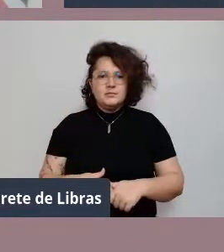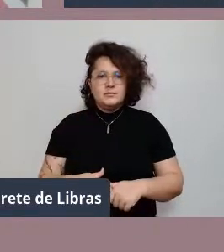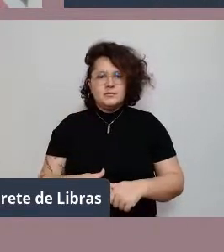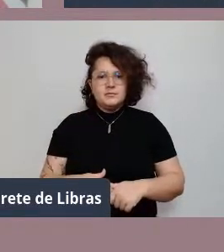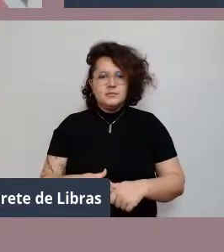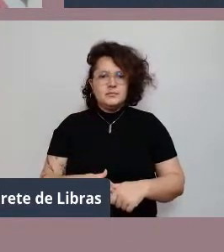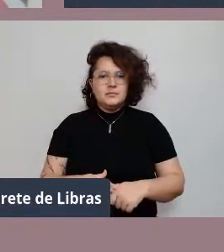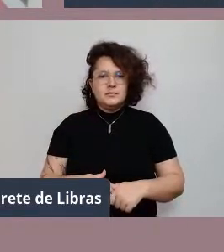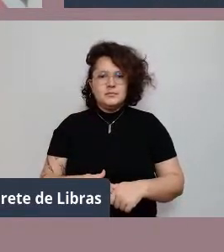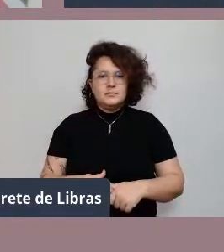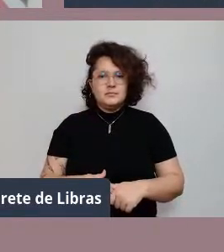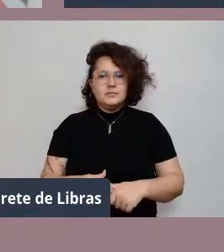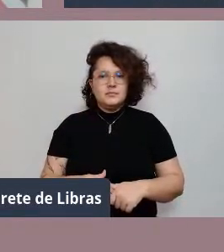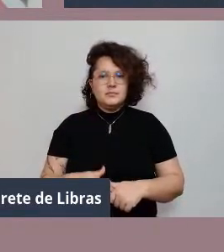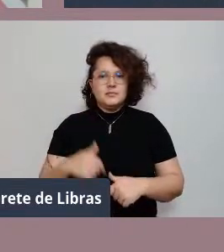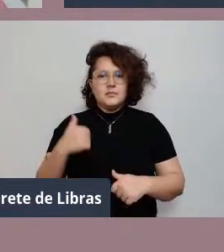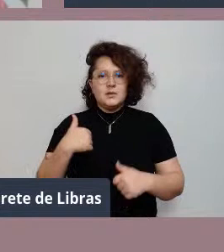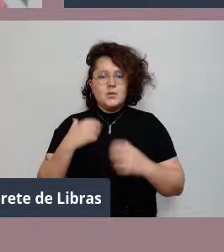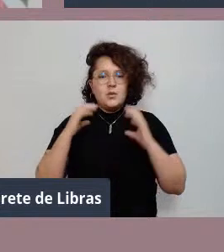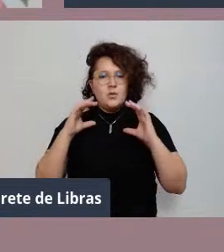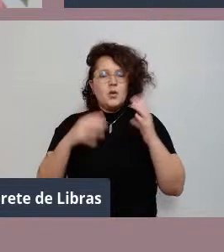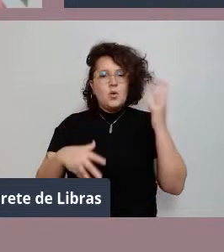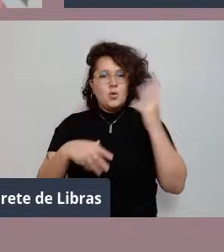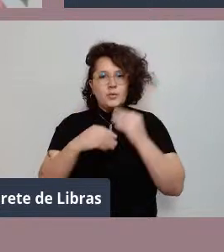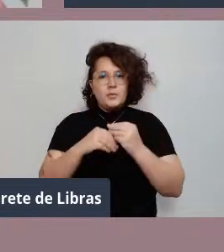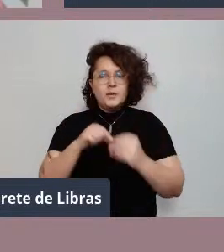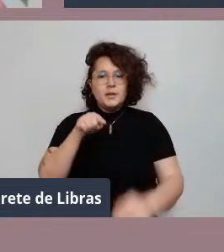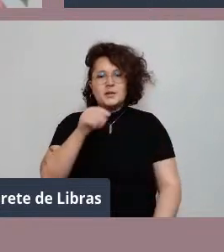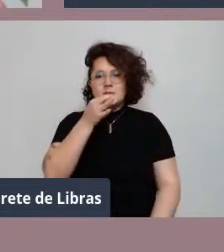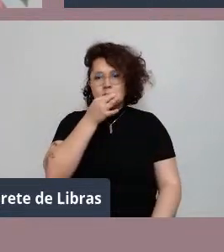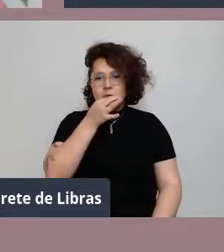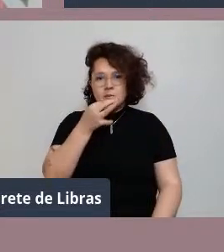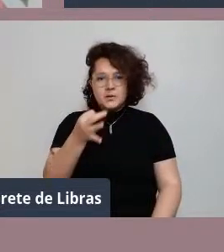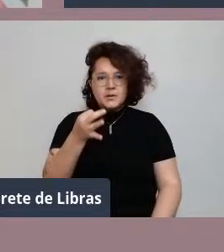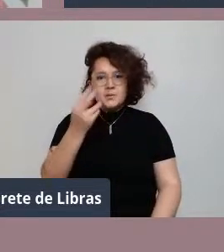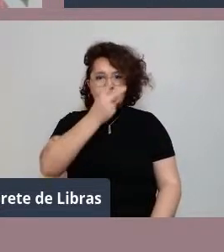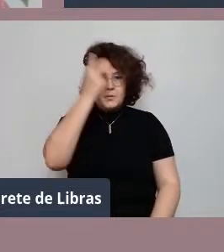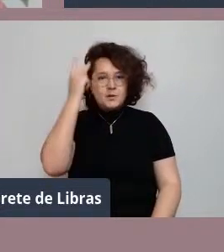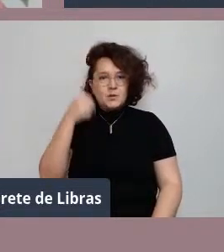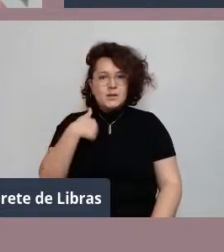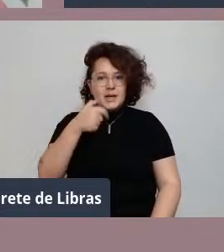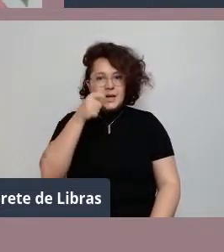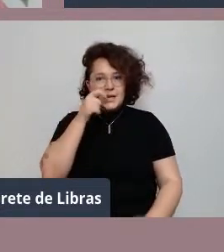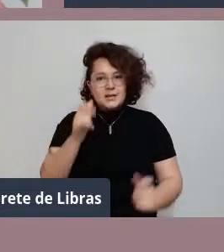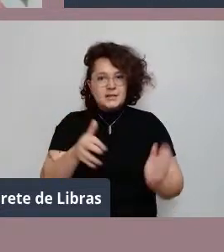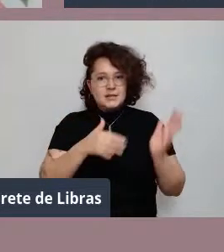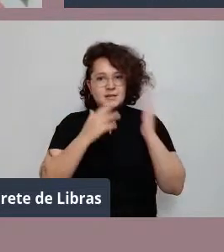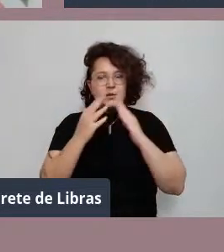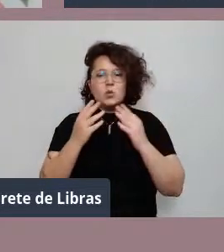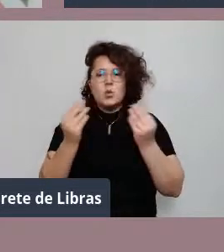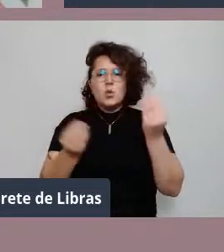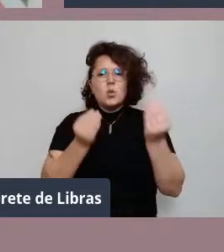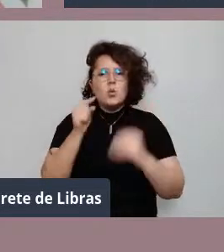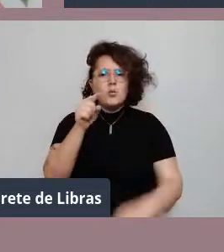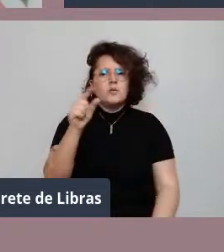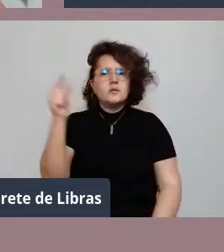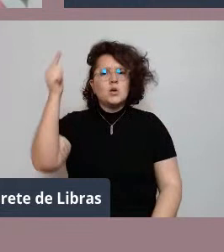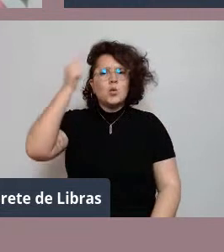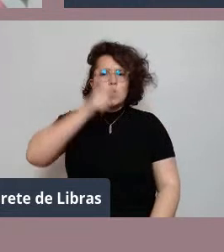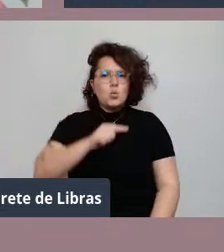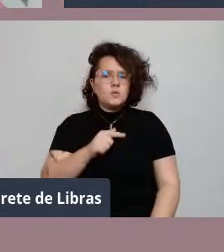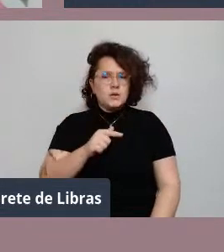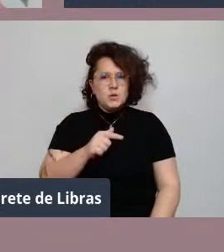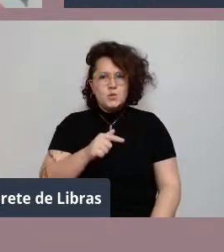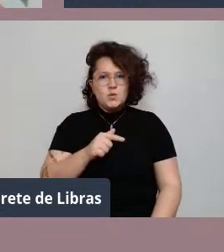eu vou um pouco complementar essa observação da pessoa que está nos assistindo. E como você conseguiu, Ana Maria, manter